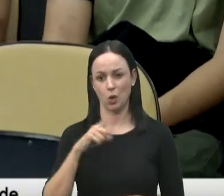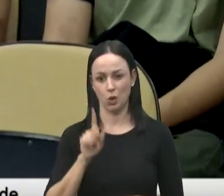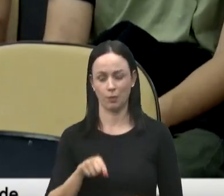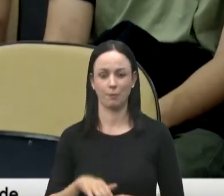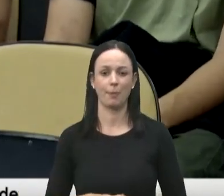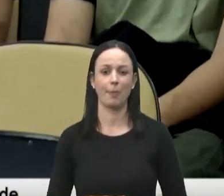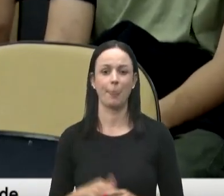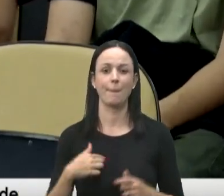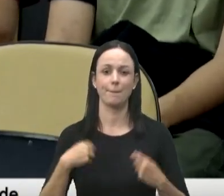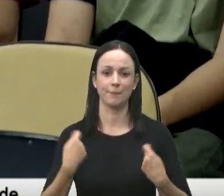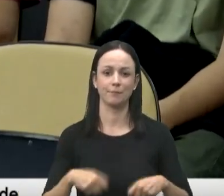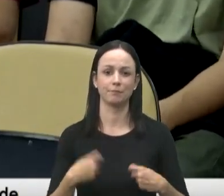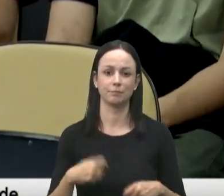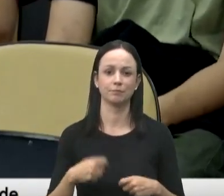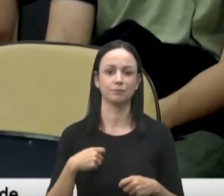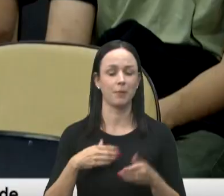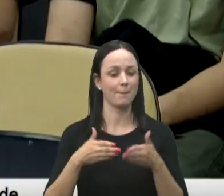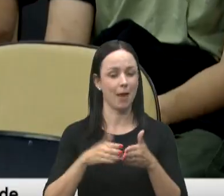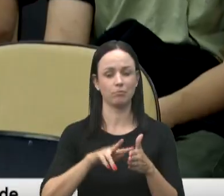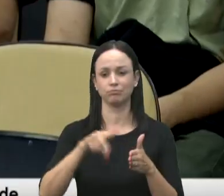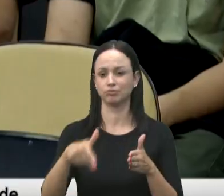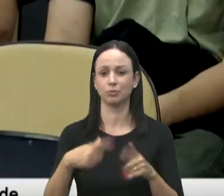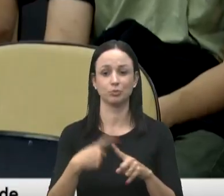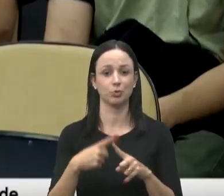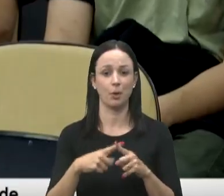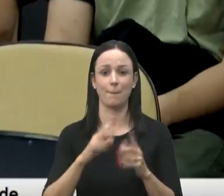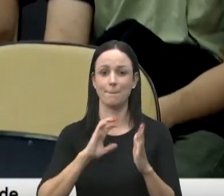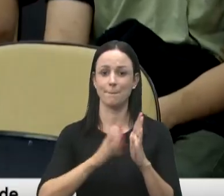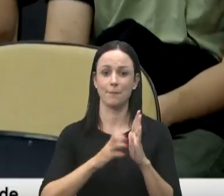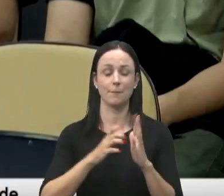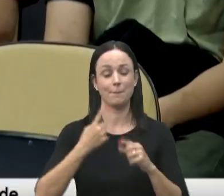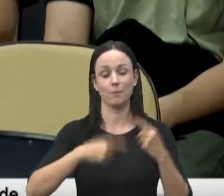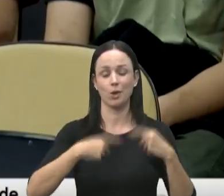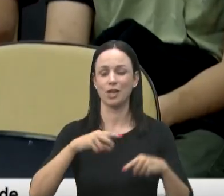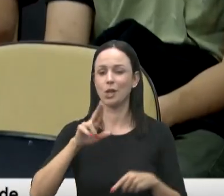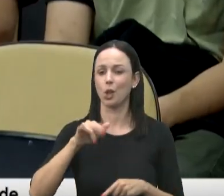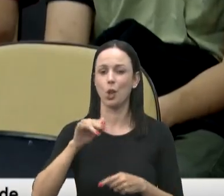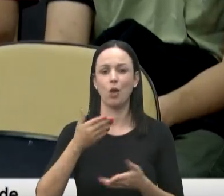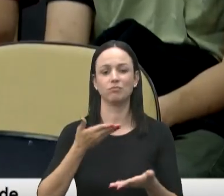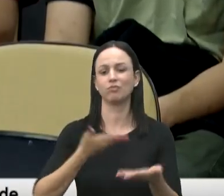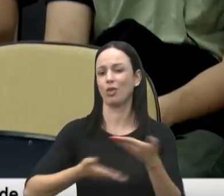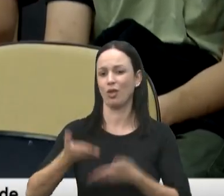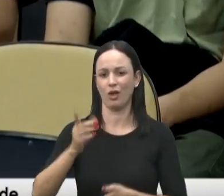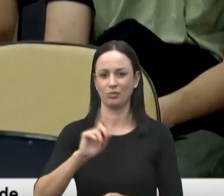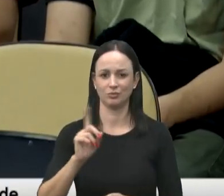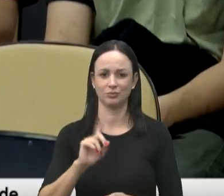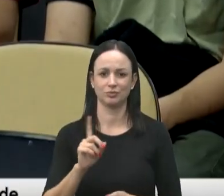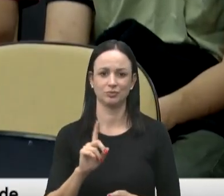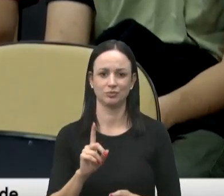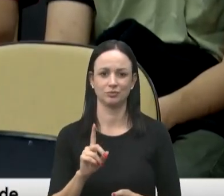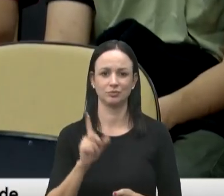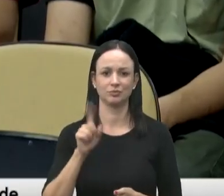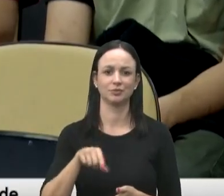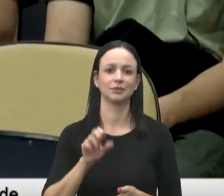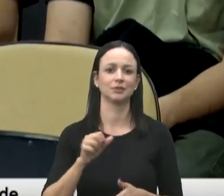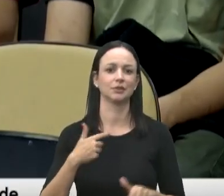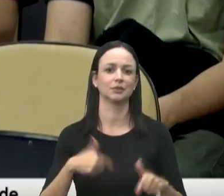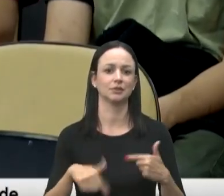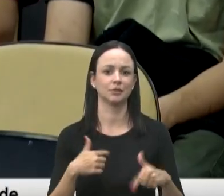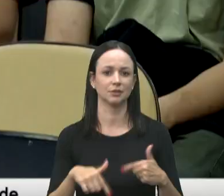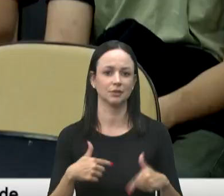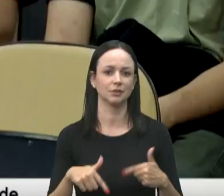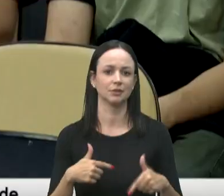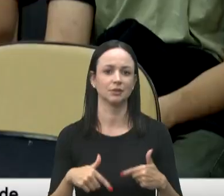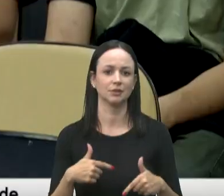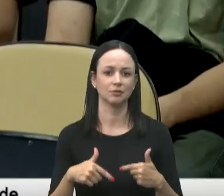eu precisei pular do barco, porque a política, para mim, nunca foi uma moeda de troca, e sim um trabalho